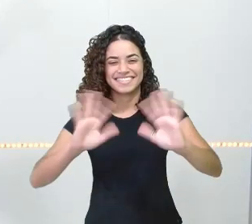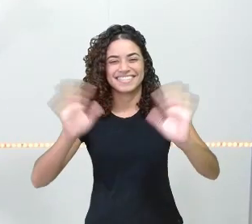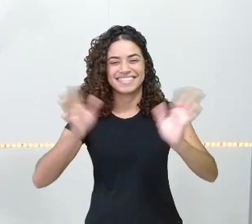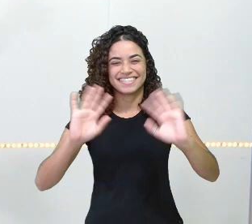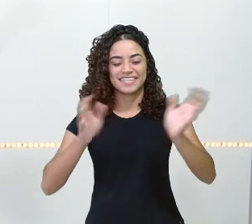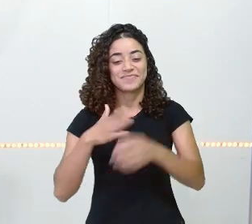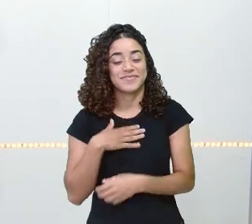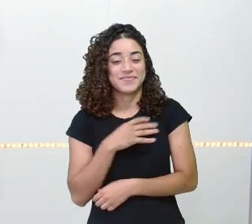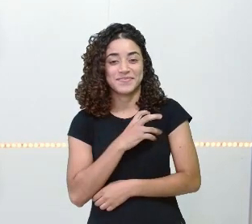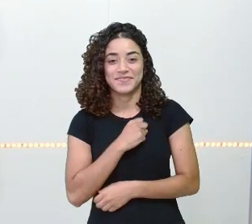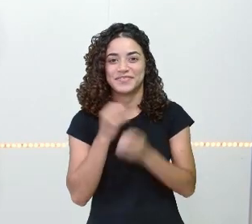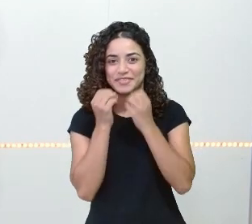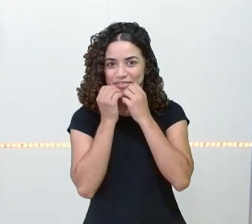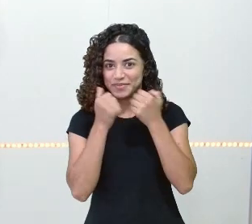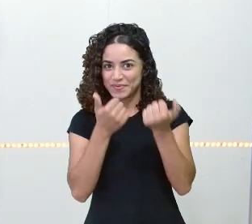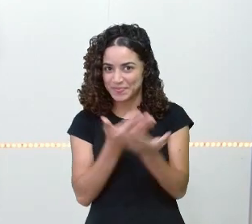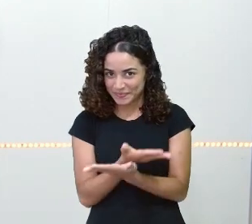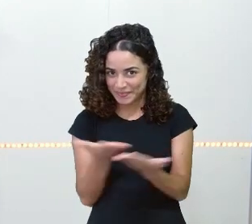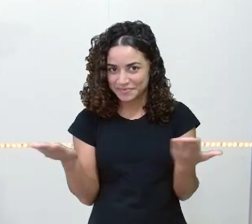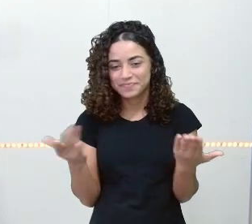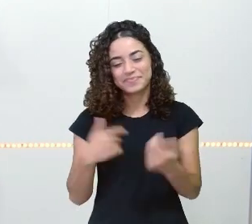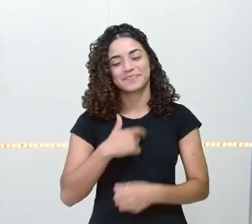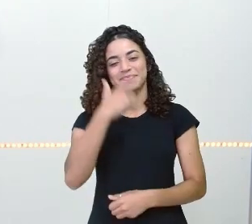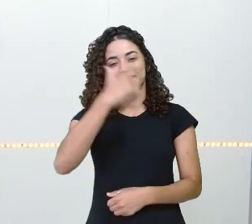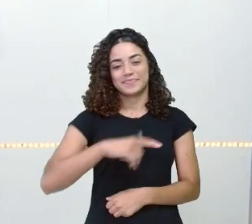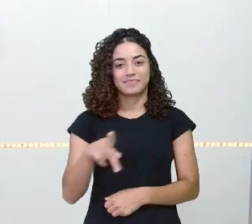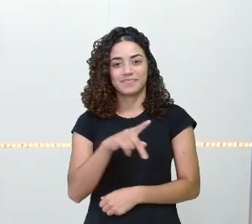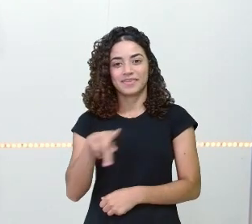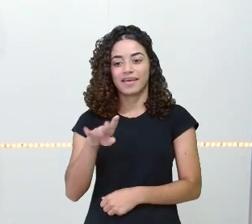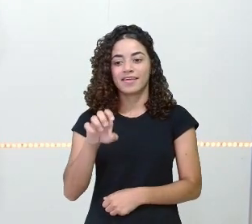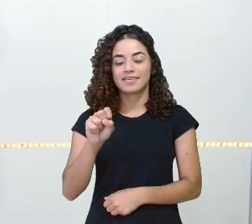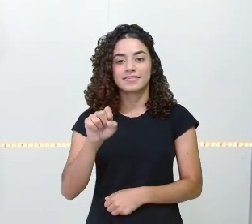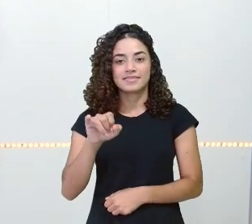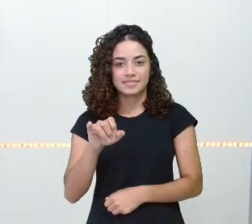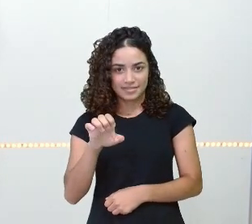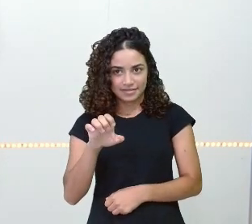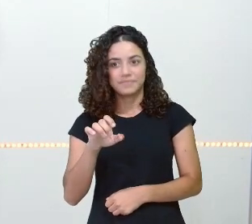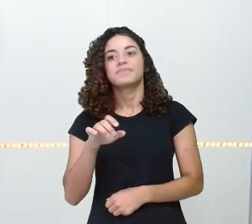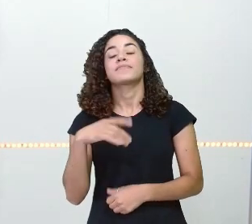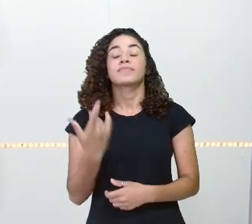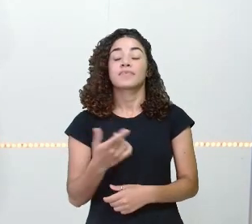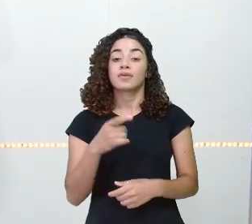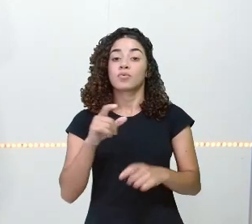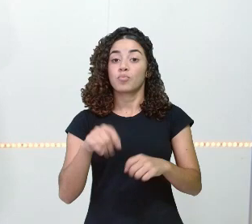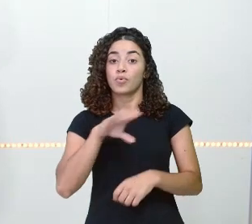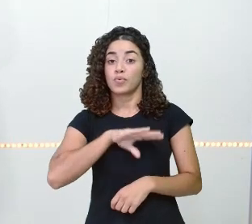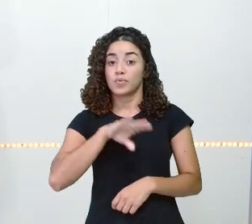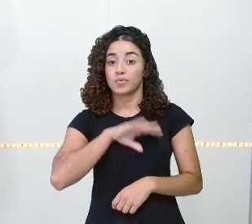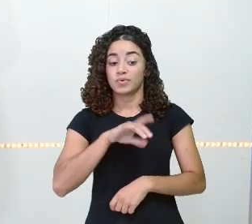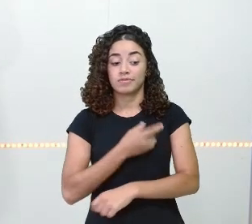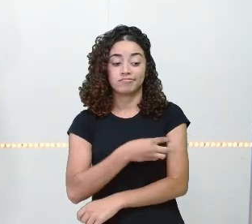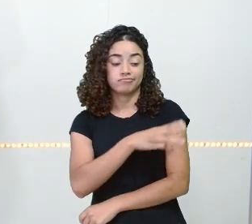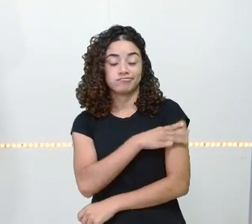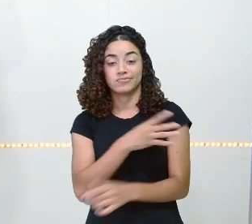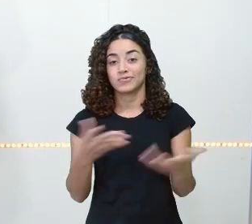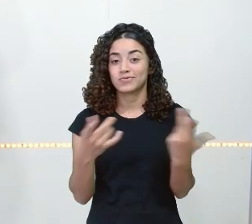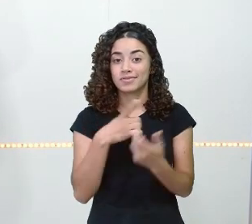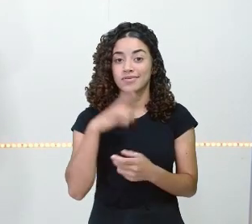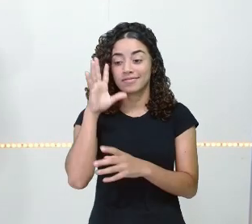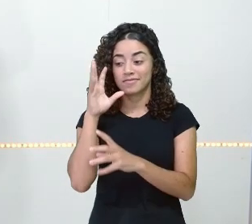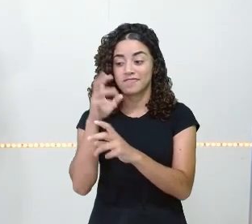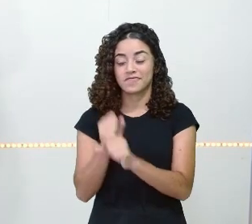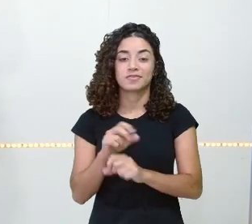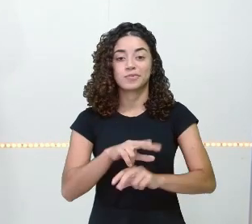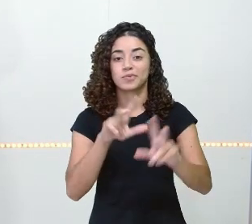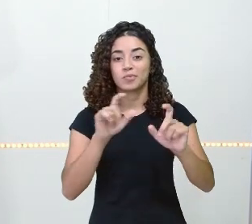Olá, meus amores, como é que vocês estão? Sou a professora Keise Marinho, de Português dos terceiros anos. Hoje teremos uma revisão